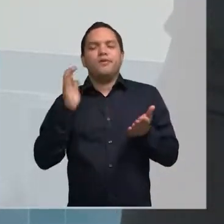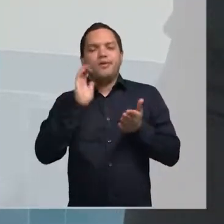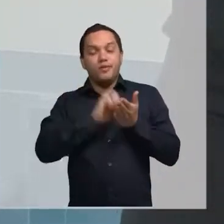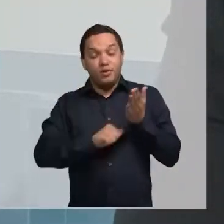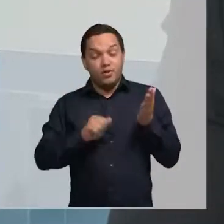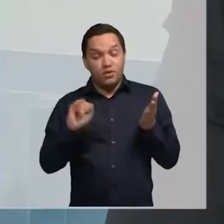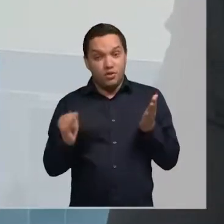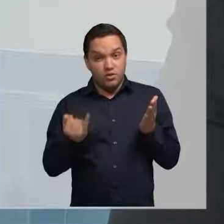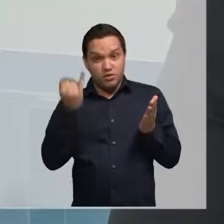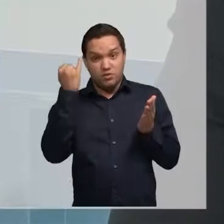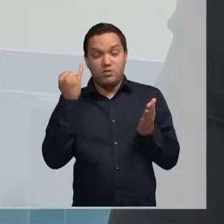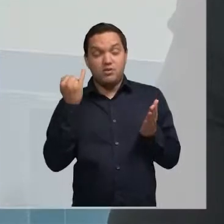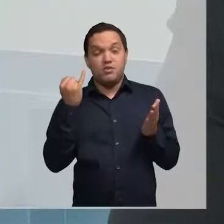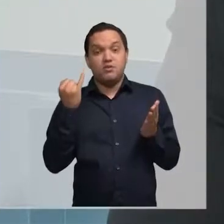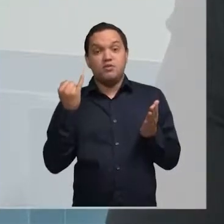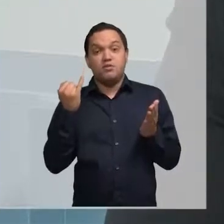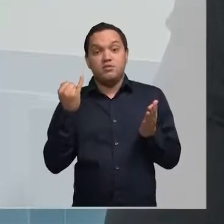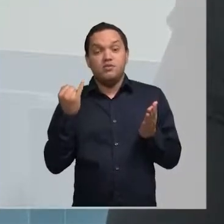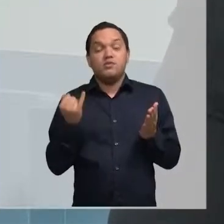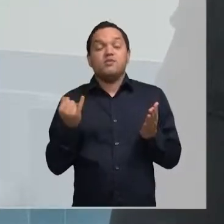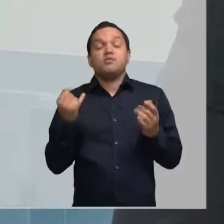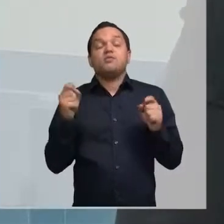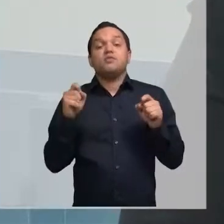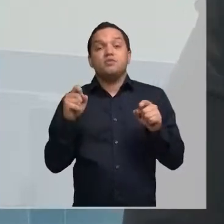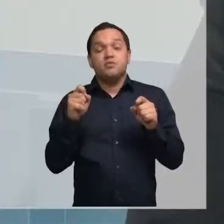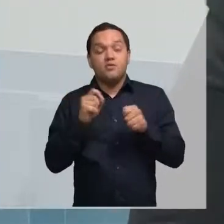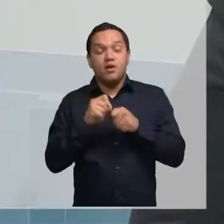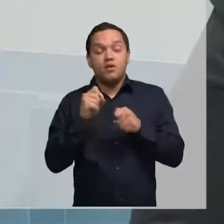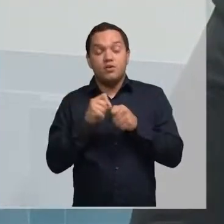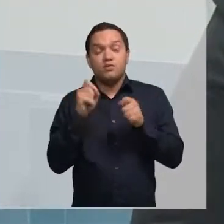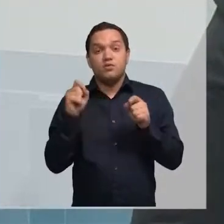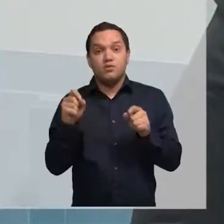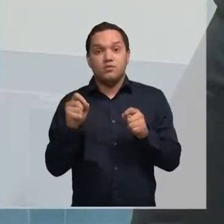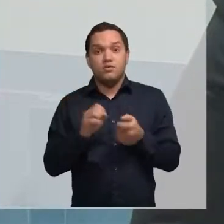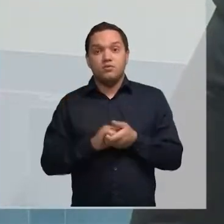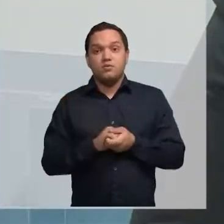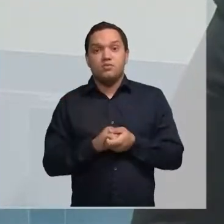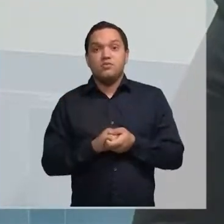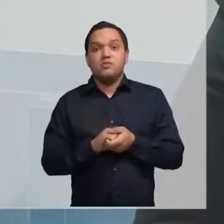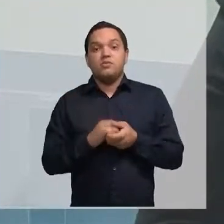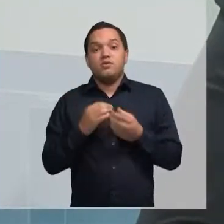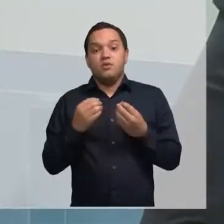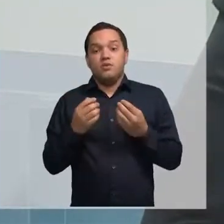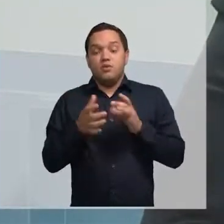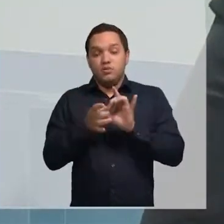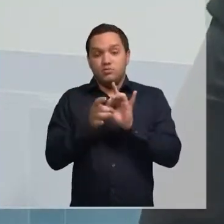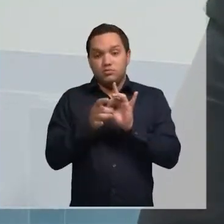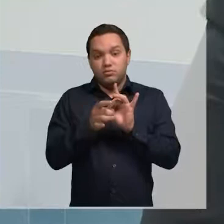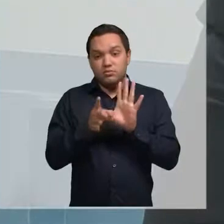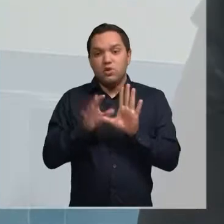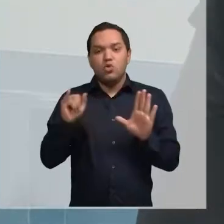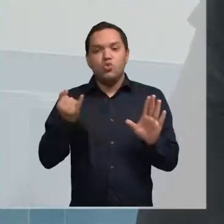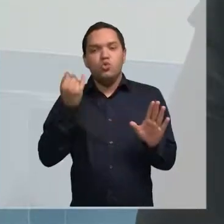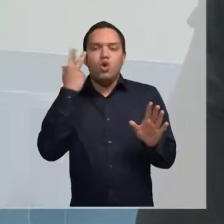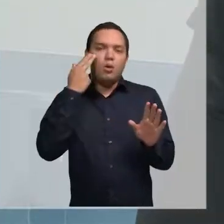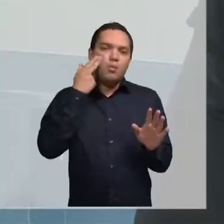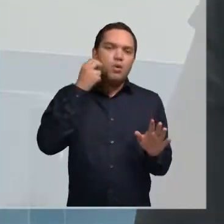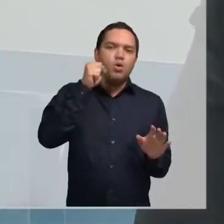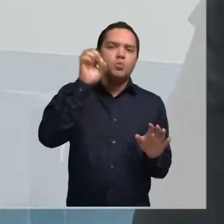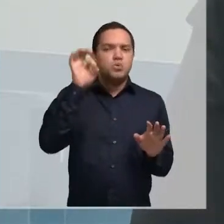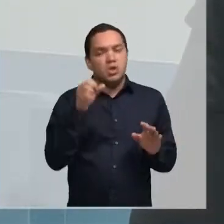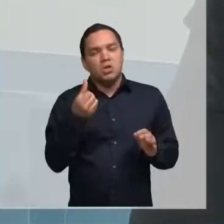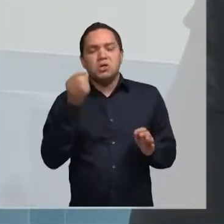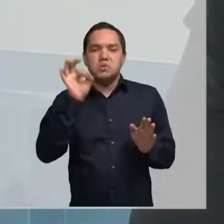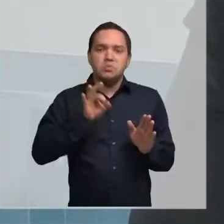você retira esse juro de agiotagem e você permita, através de um juro normal, 8%,